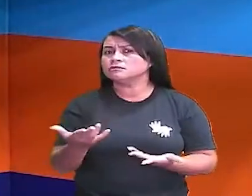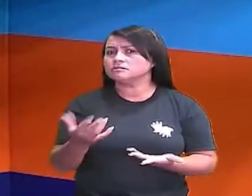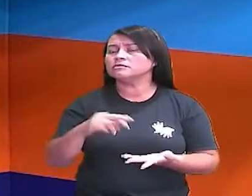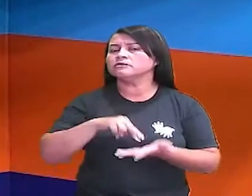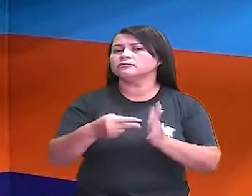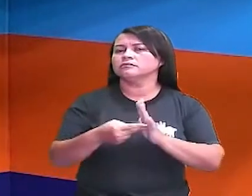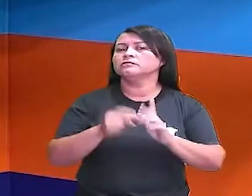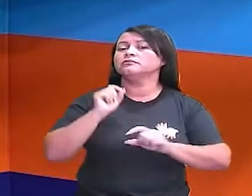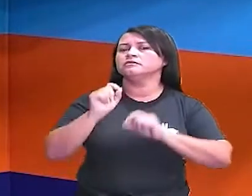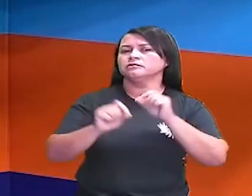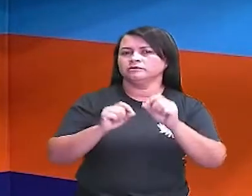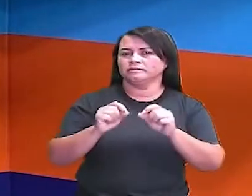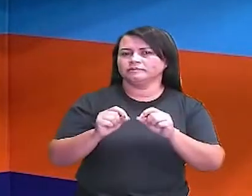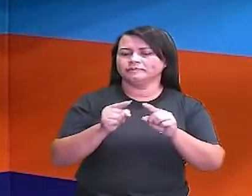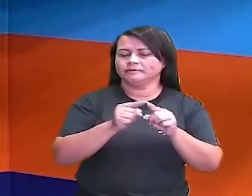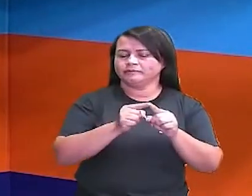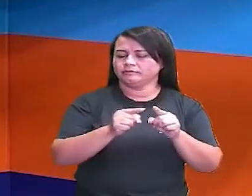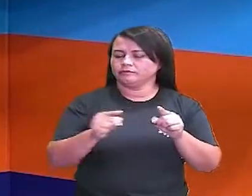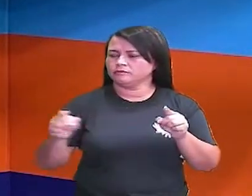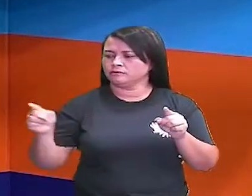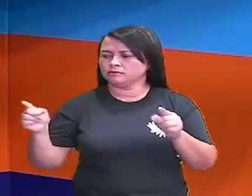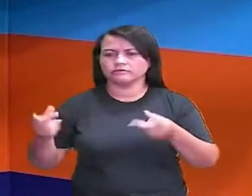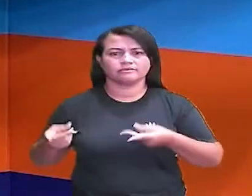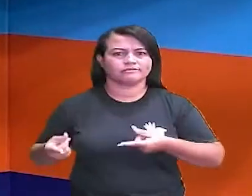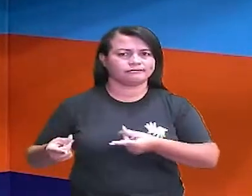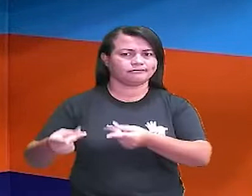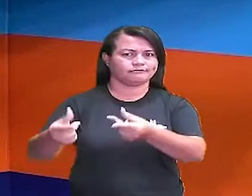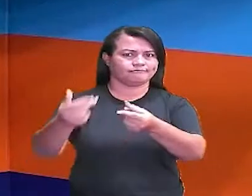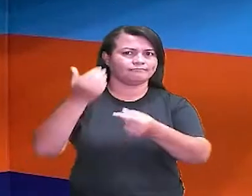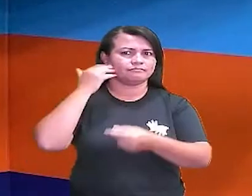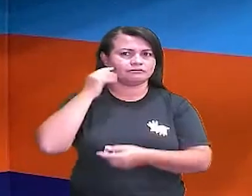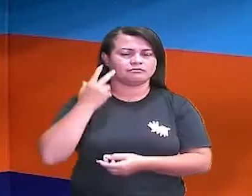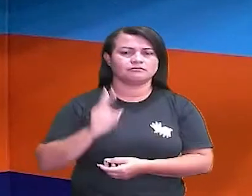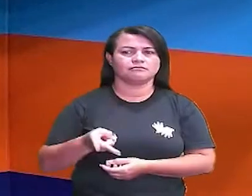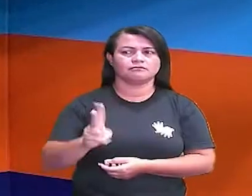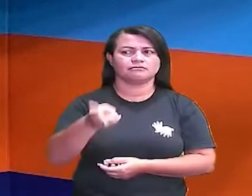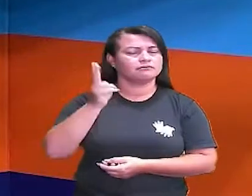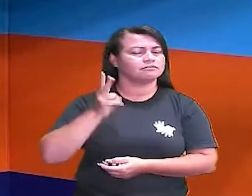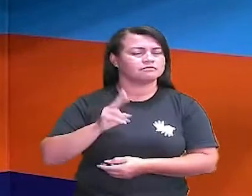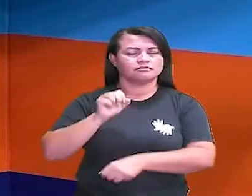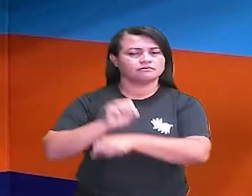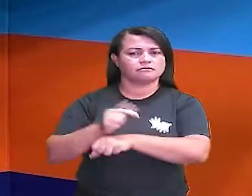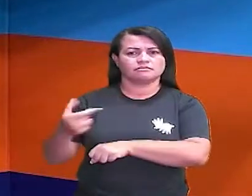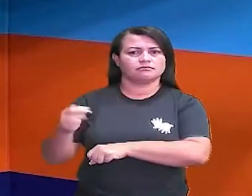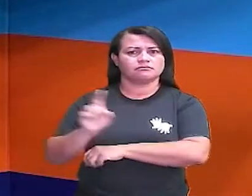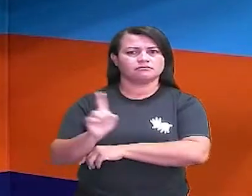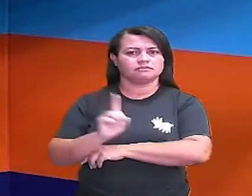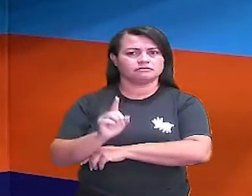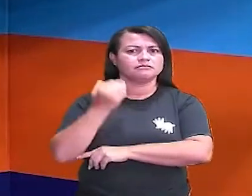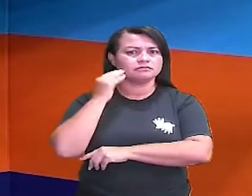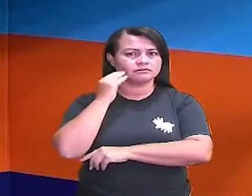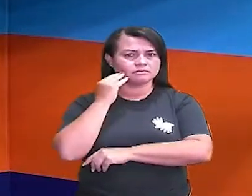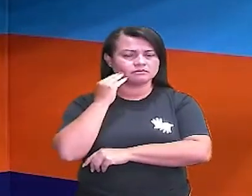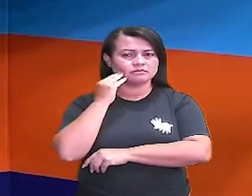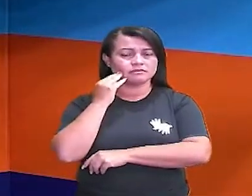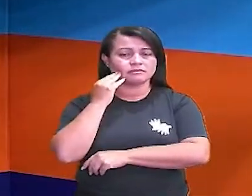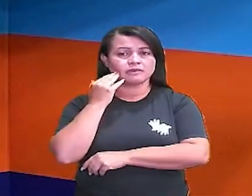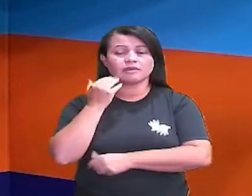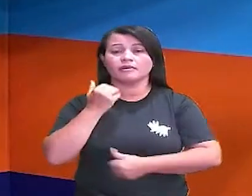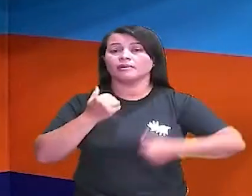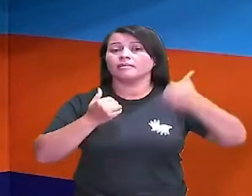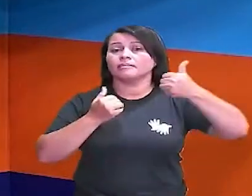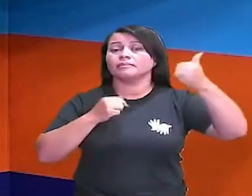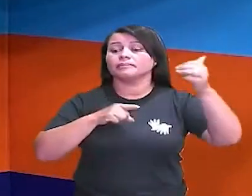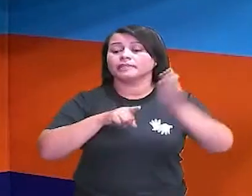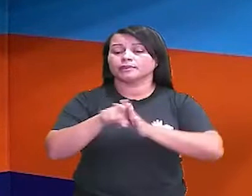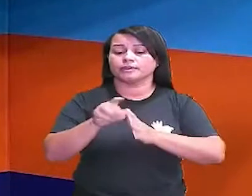Isso significa que a reta ela vai continuar, tá certo? Que ela não parou ali no número 20, tá bom? Então, vamos para a nossa primeira